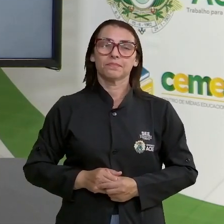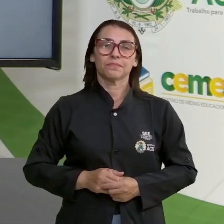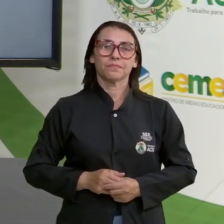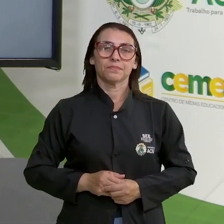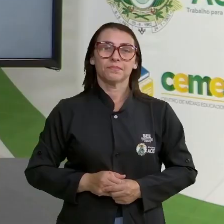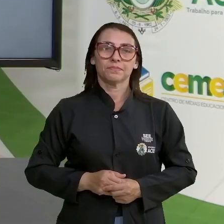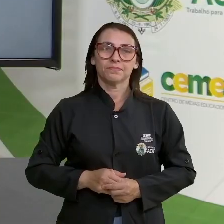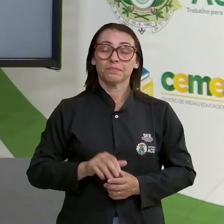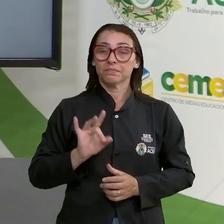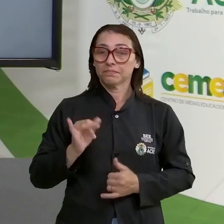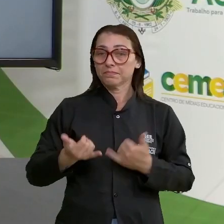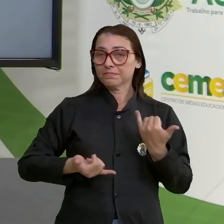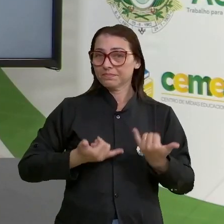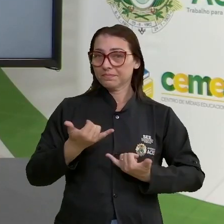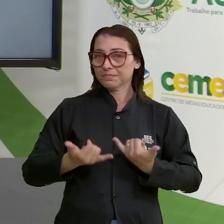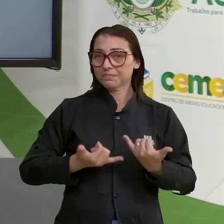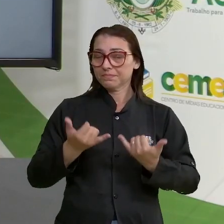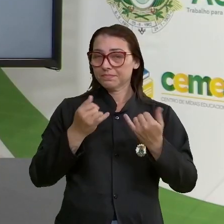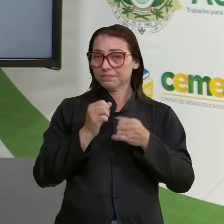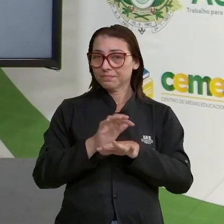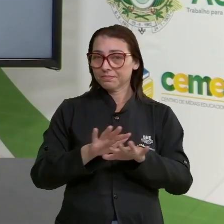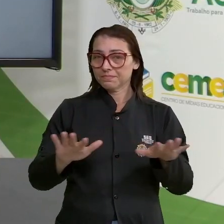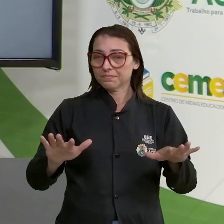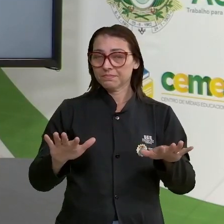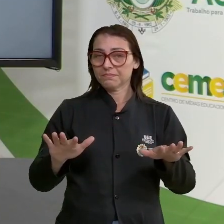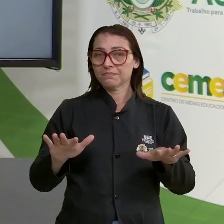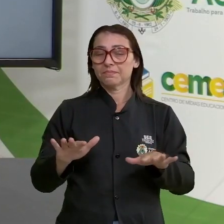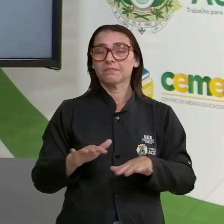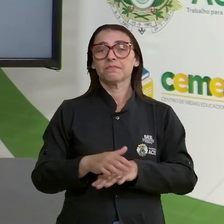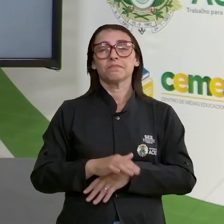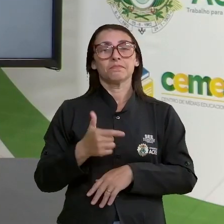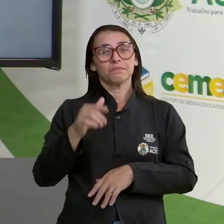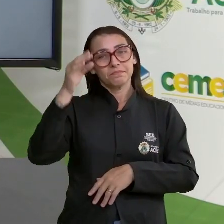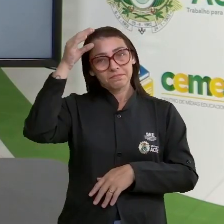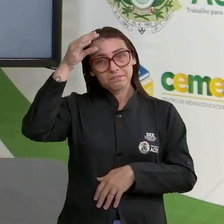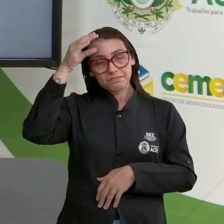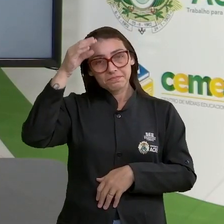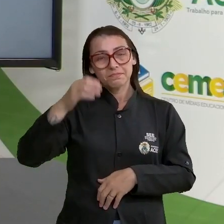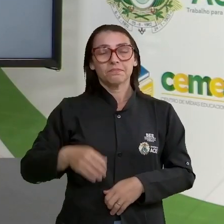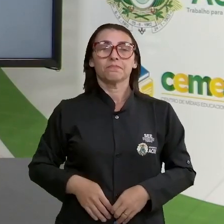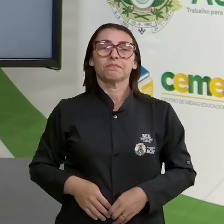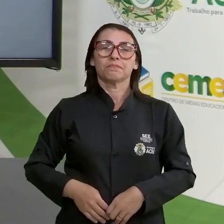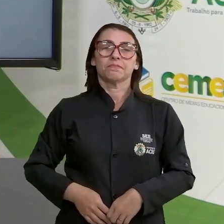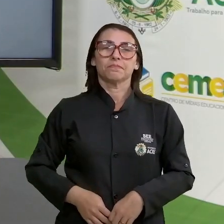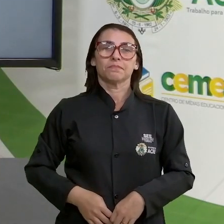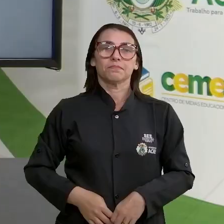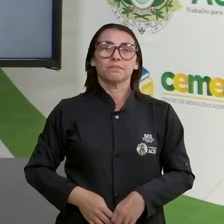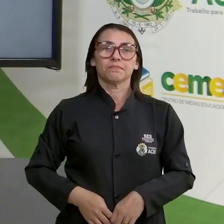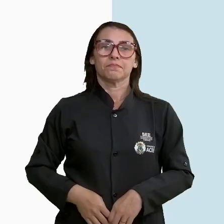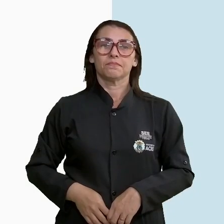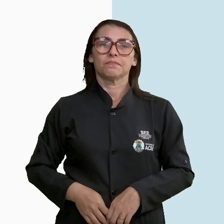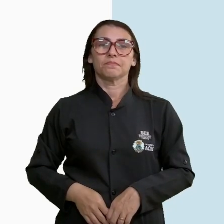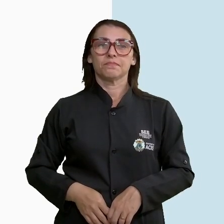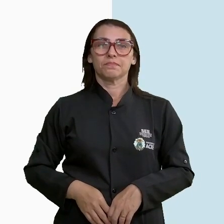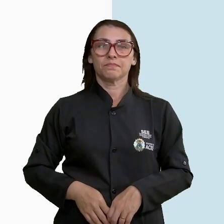apenas disseminando, né, divulgando sem ter essa consciência. Vamos seguindo então, gente.